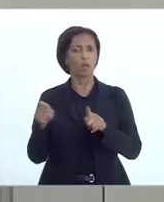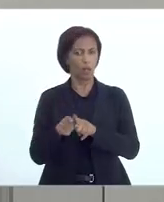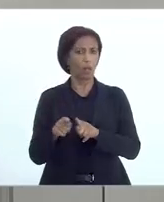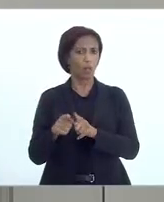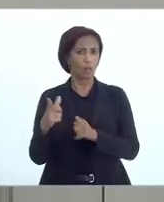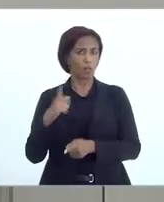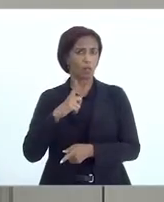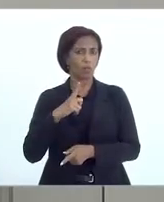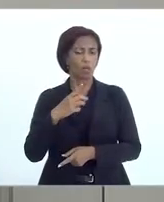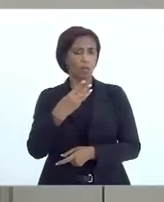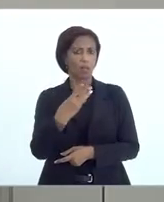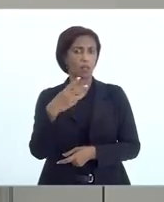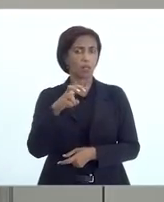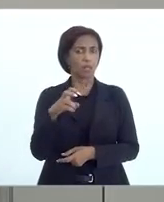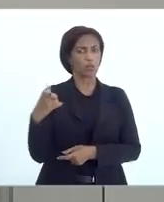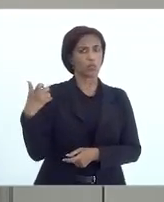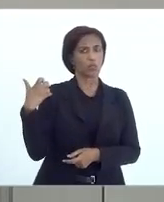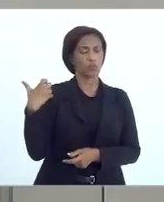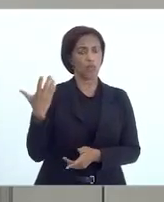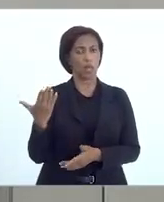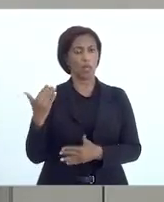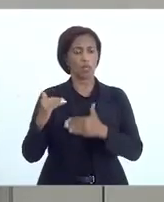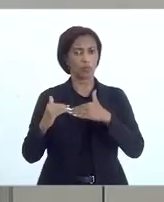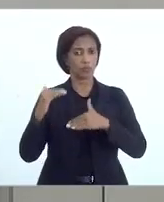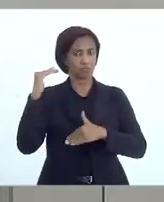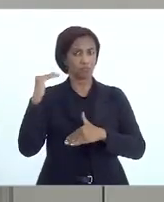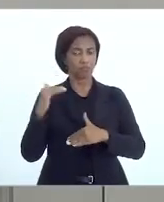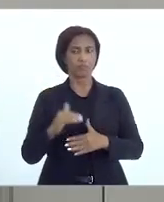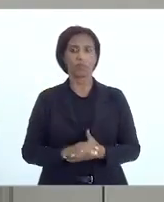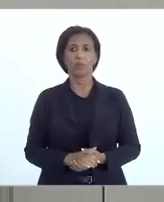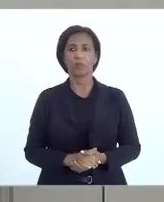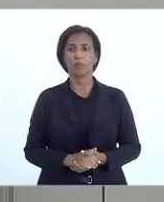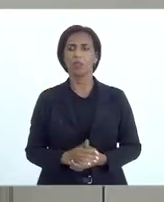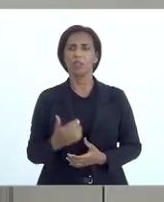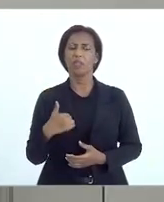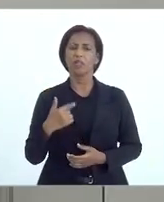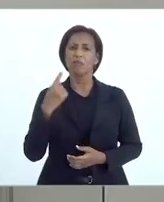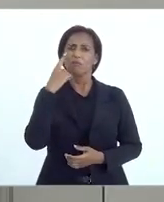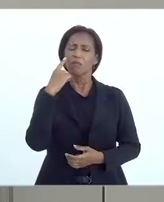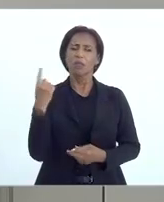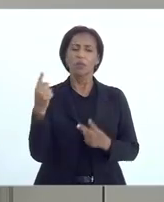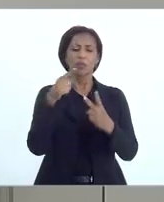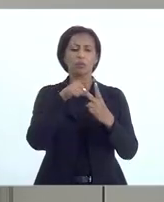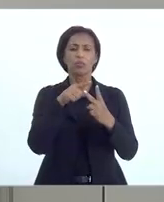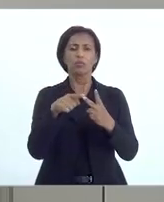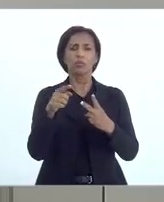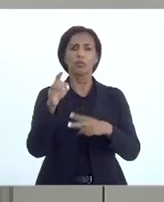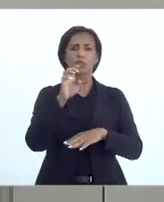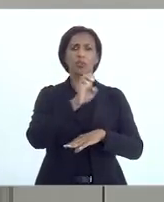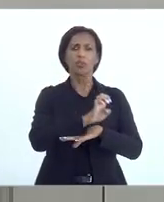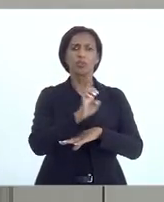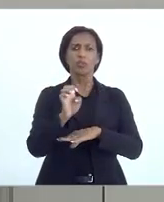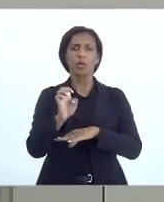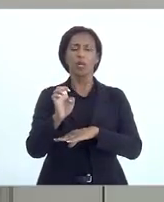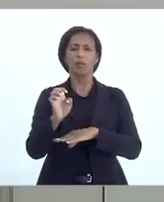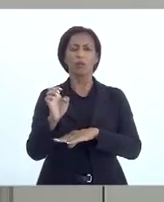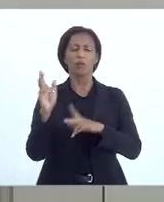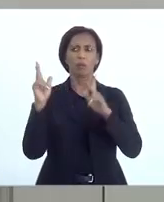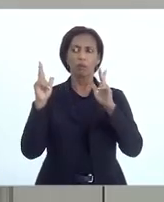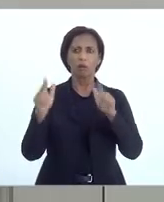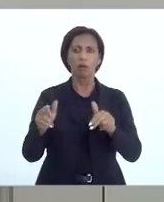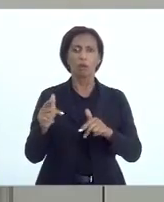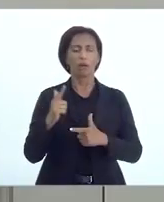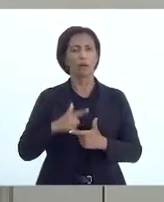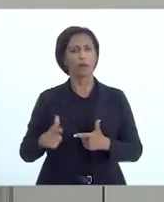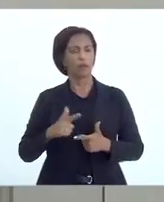cadeirão aí 35 anos que a idade é maior e eu me deparei com dois estados que passaram pelo